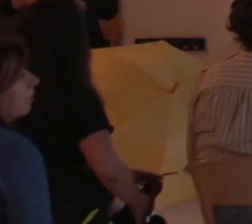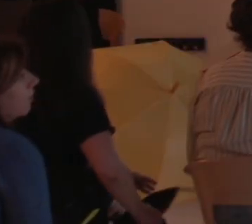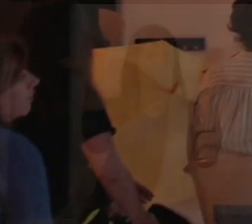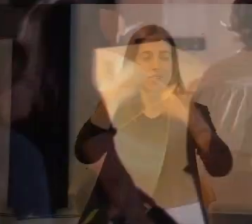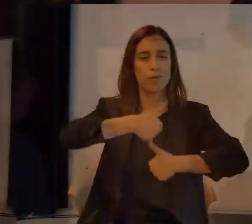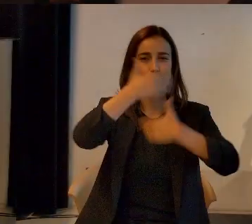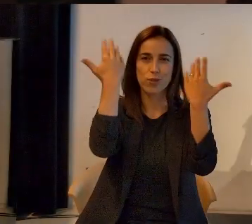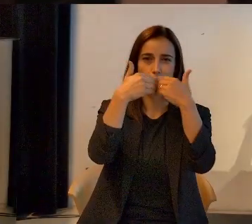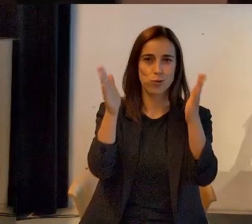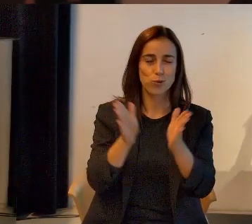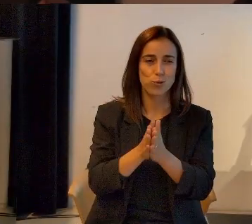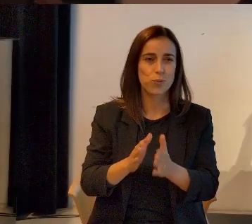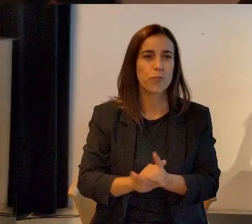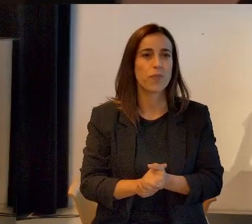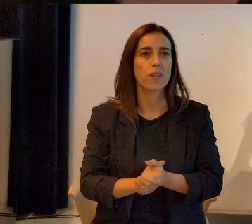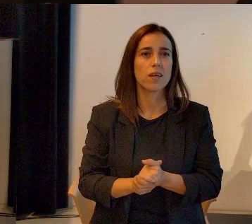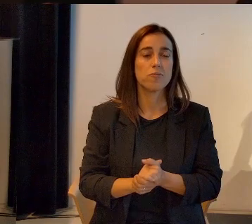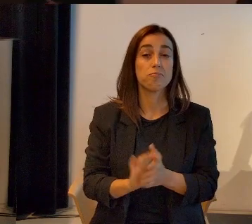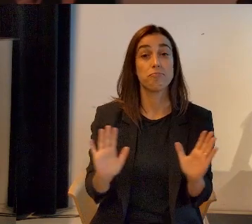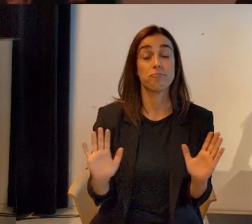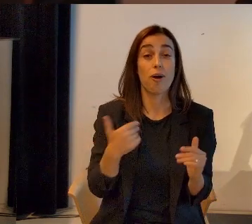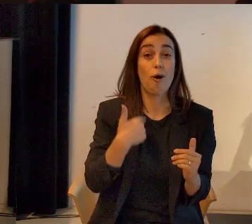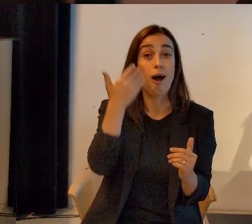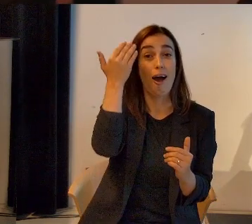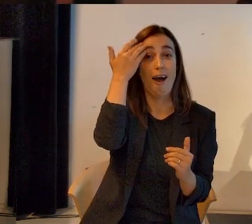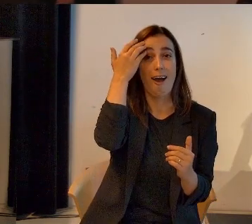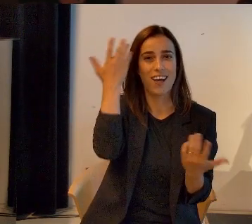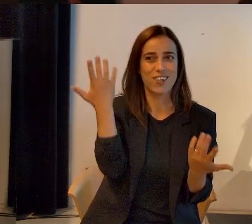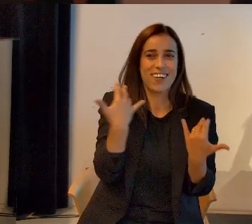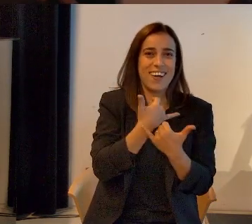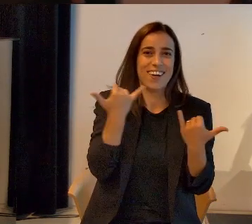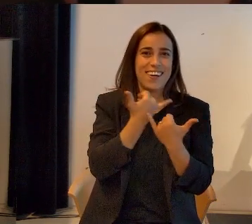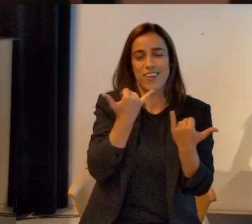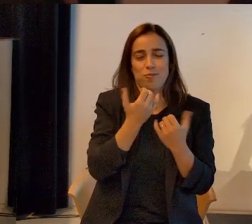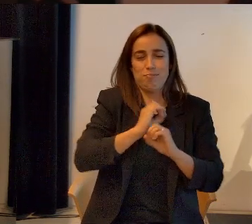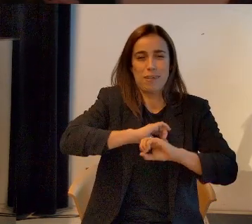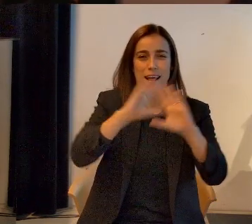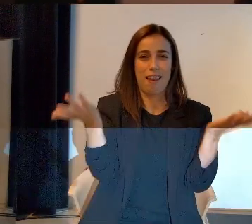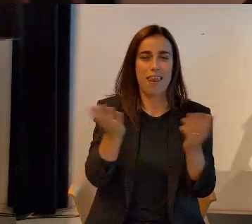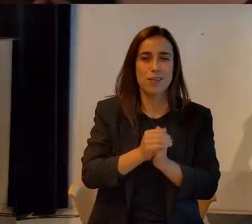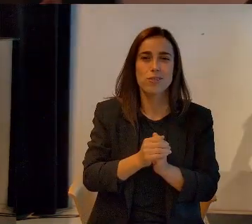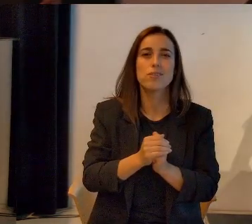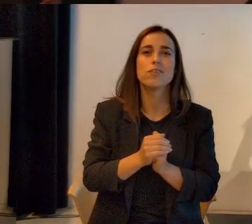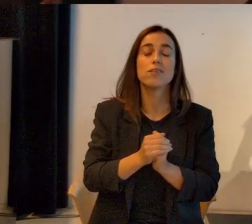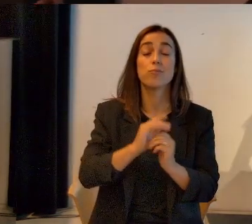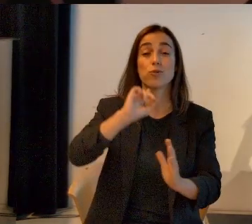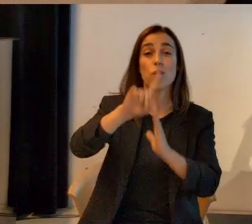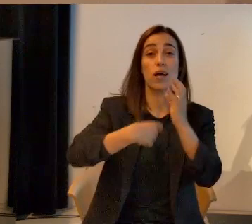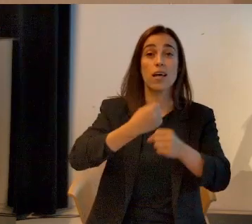Bom dia a todos. Eu acho que é um momento de alegria, sem dúvida nenhuma. Afinal de contas, o